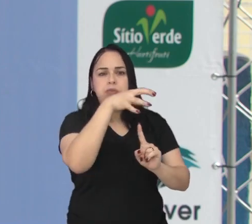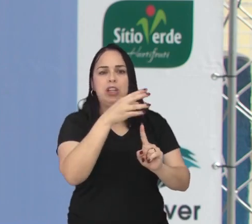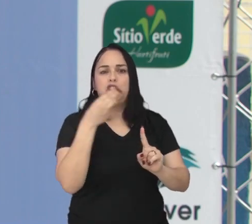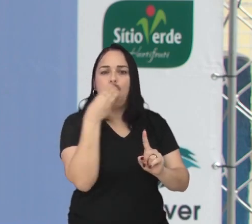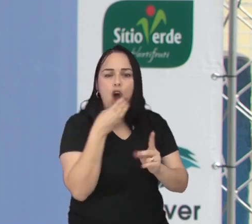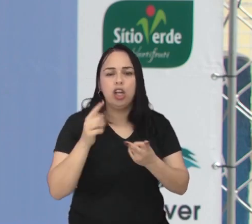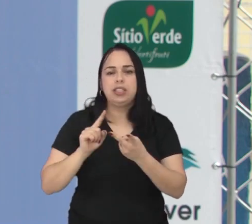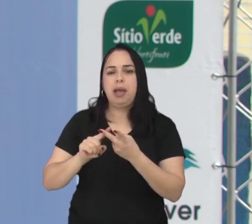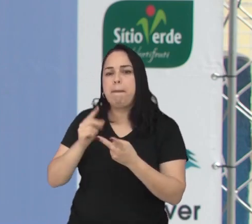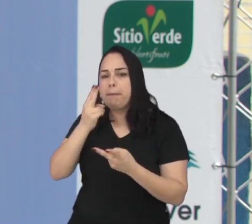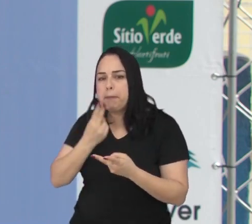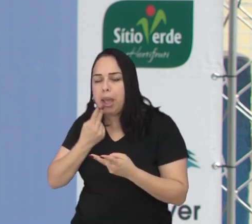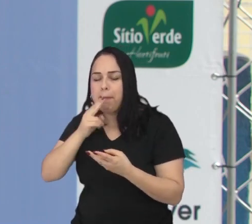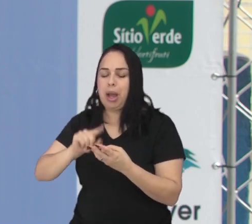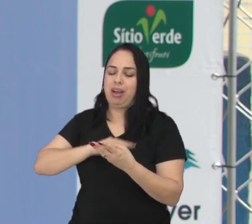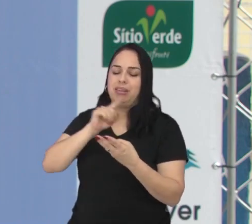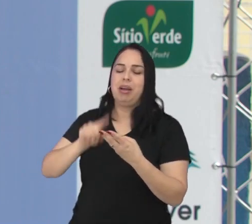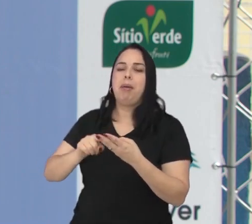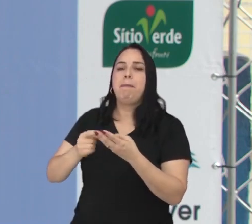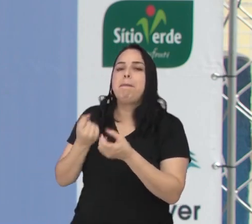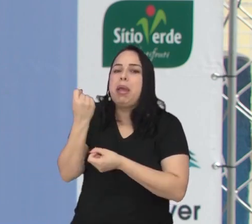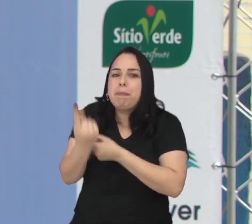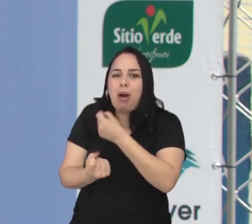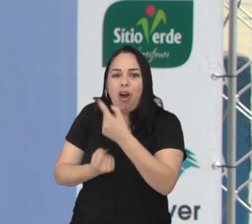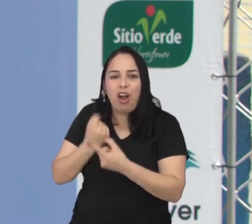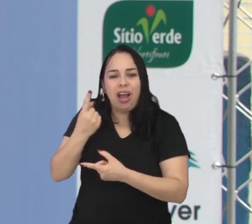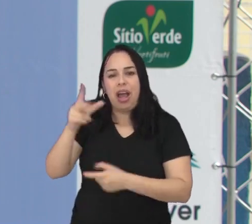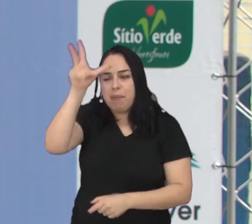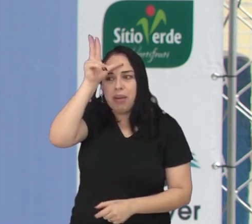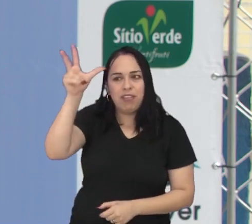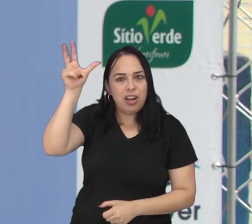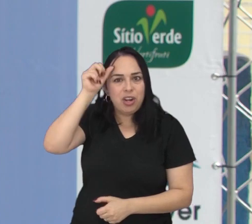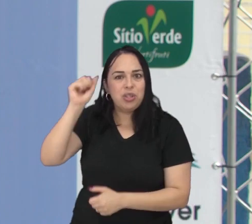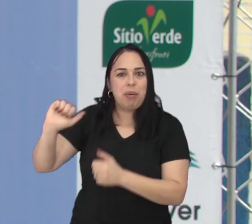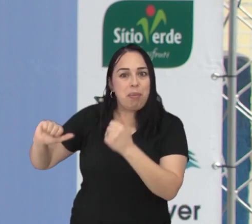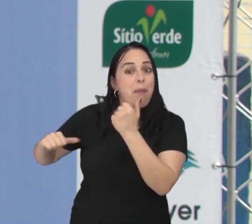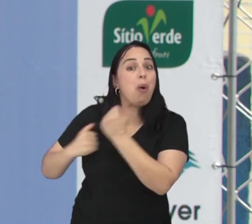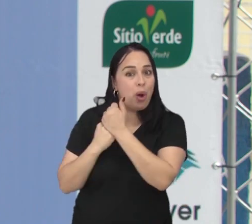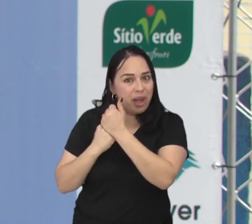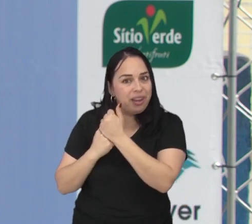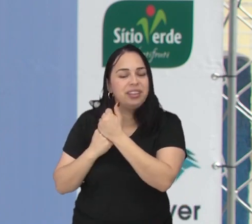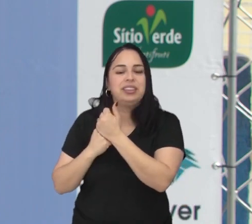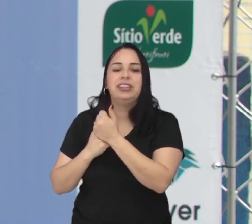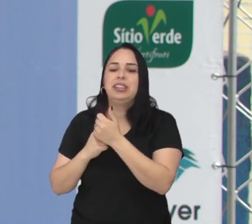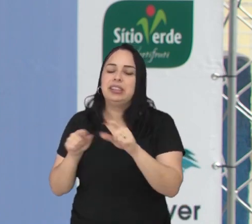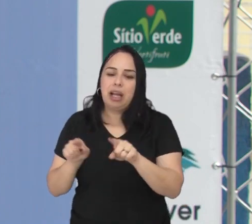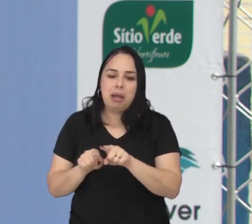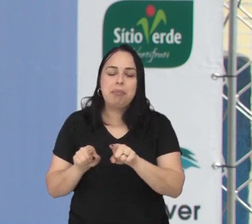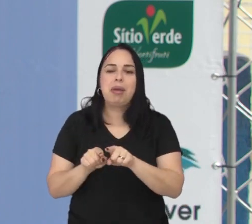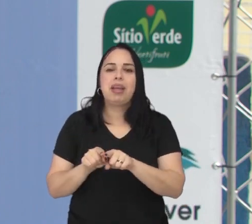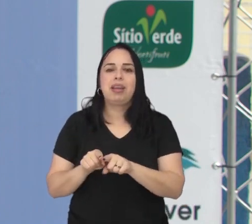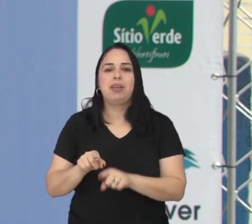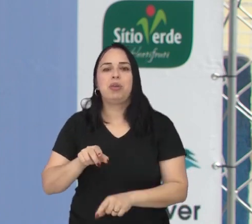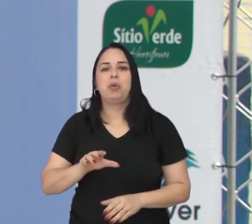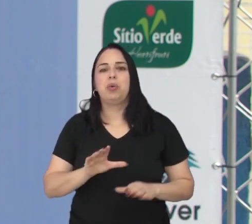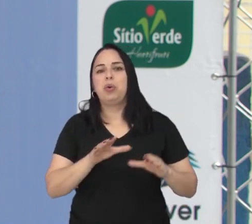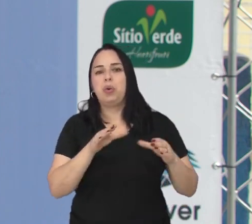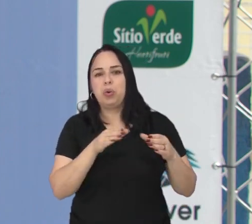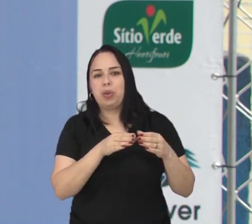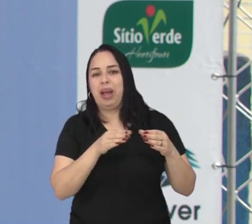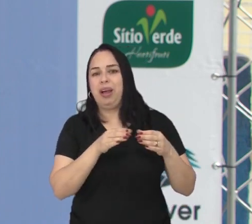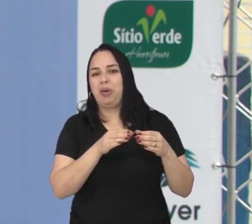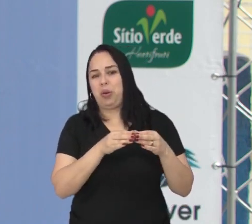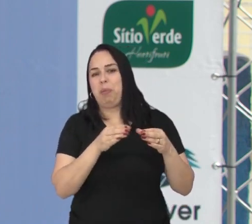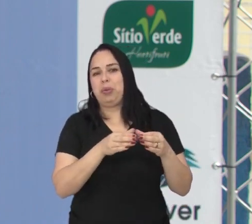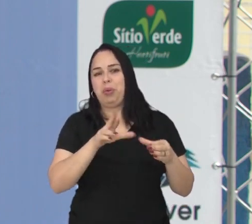machucarem, algodão doce, pipoca, sorvete, a prefeitura que está nos apoiando com a rua de lazer e também